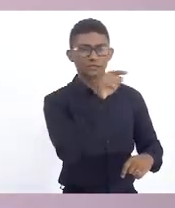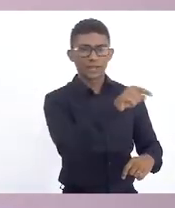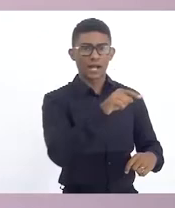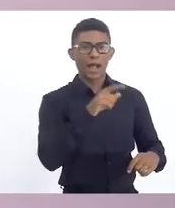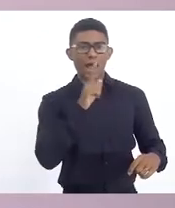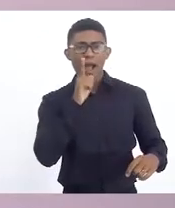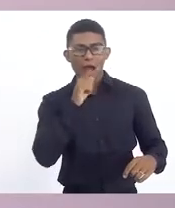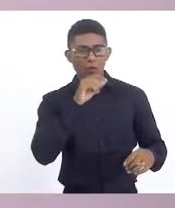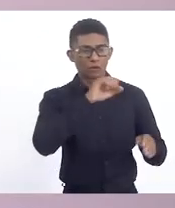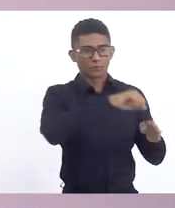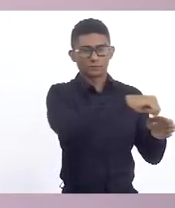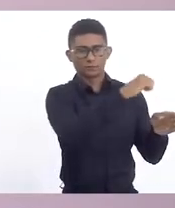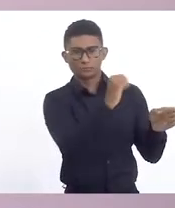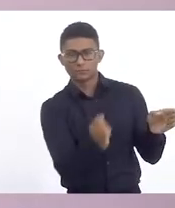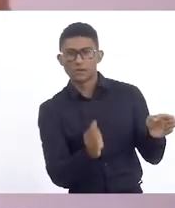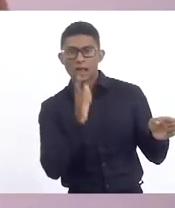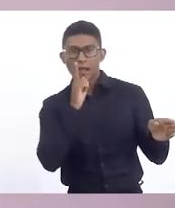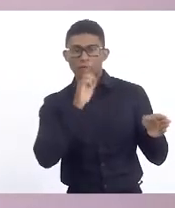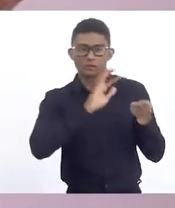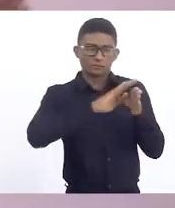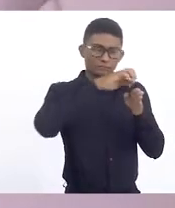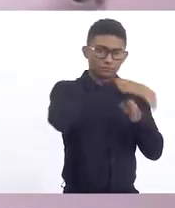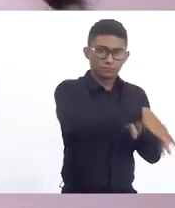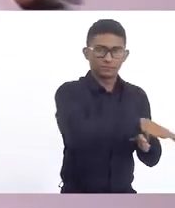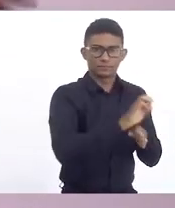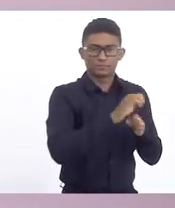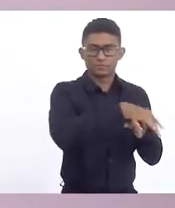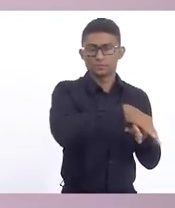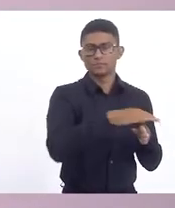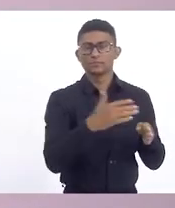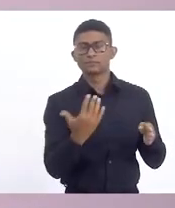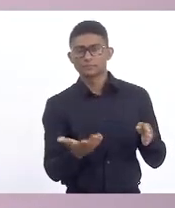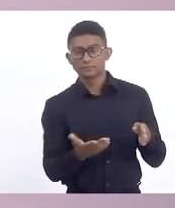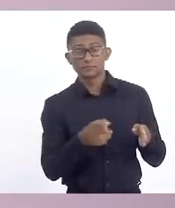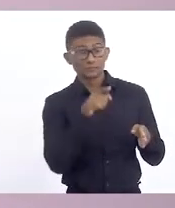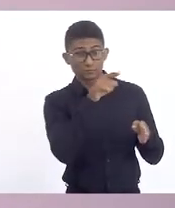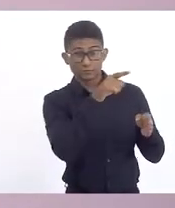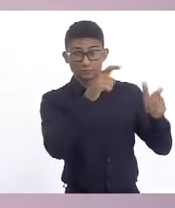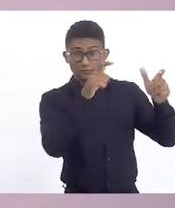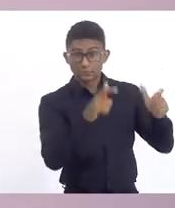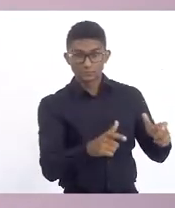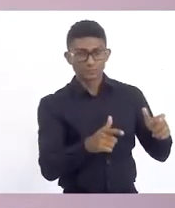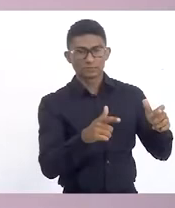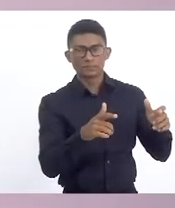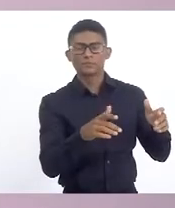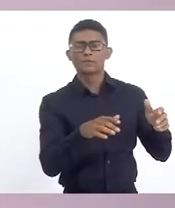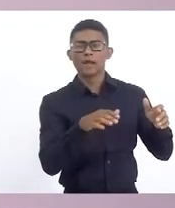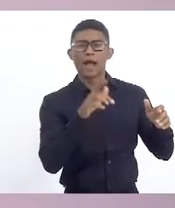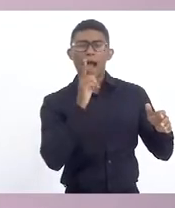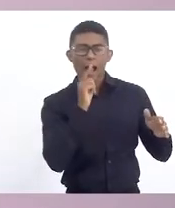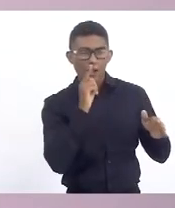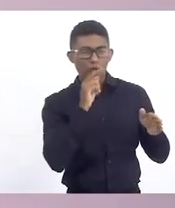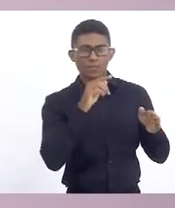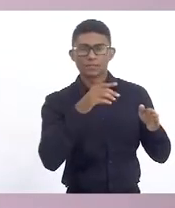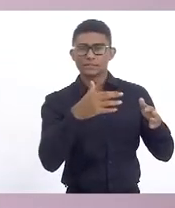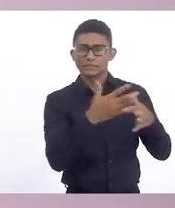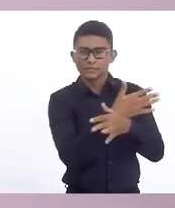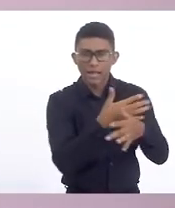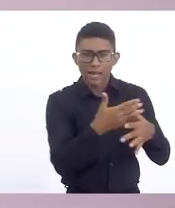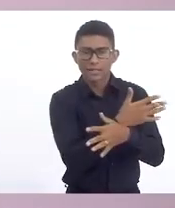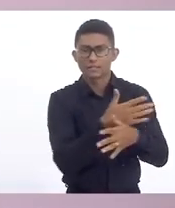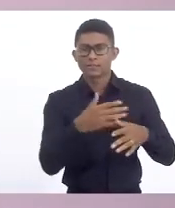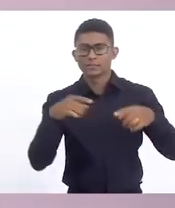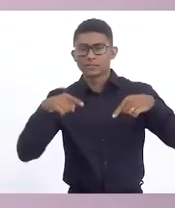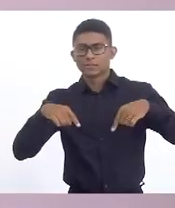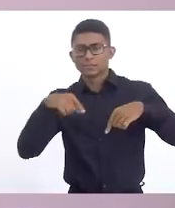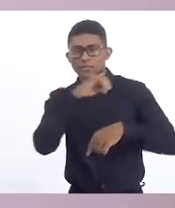descer. A elevatória do Lameirão, ela bombeia água para toda a área da cidade do Rio de Janeiro. Então, nunca falta